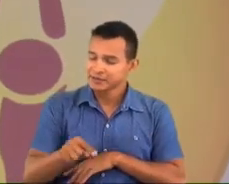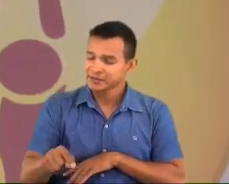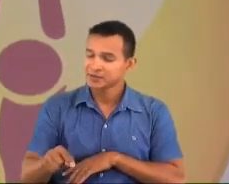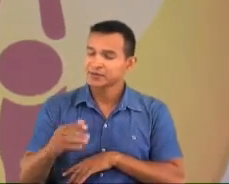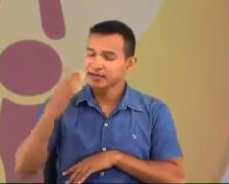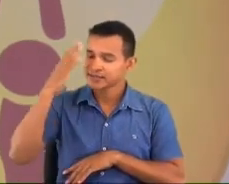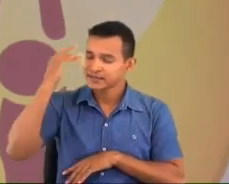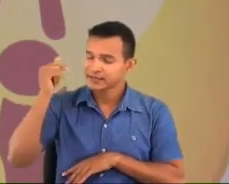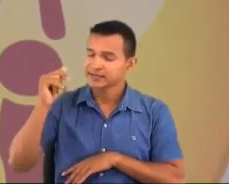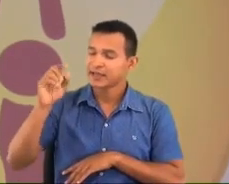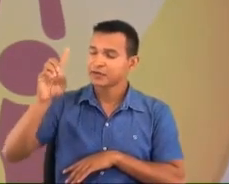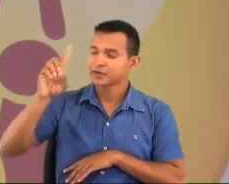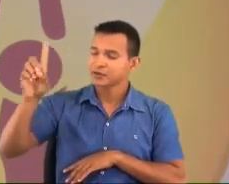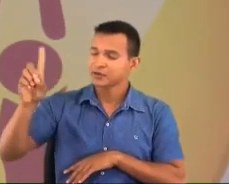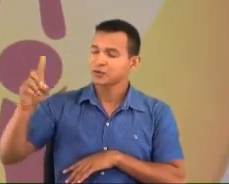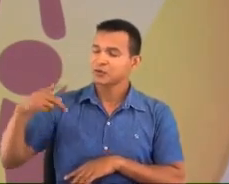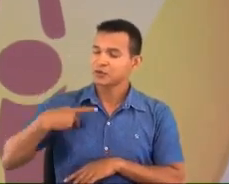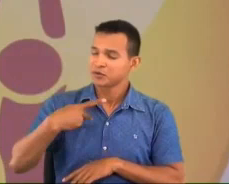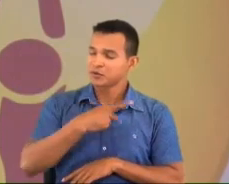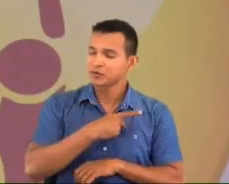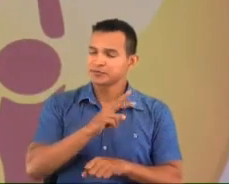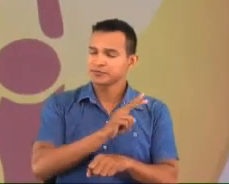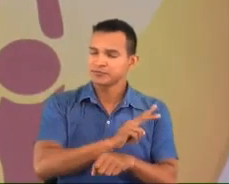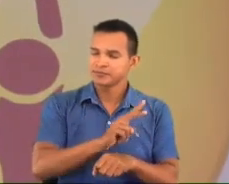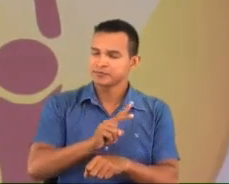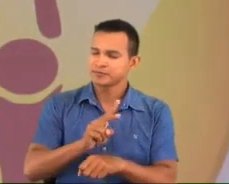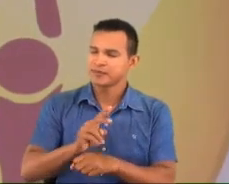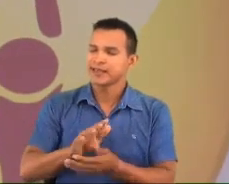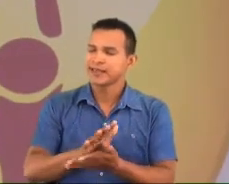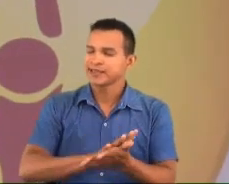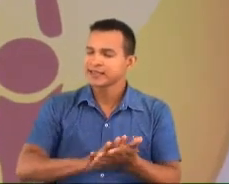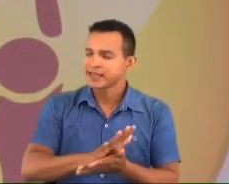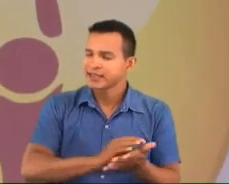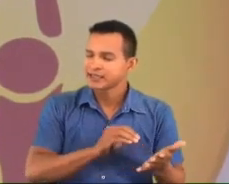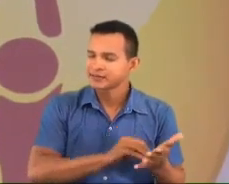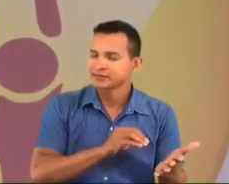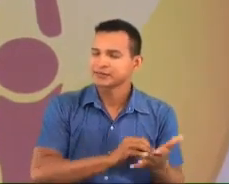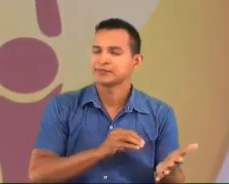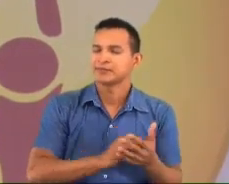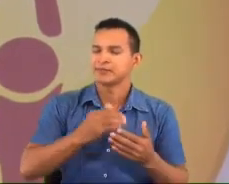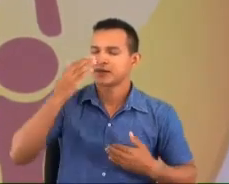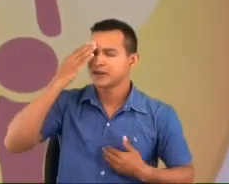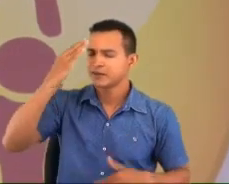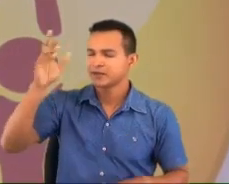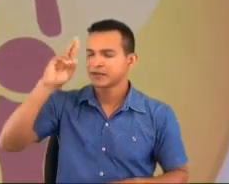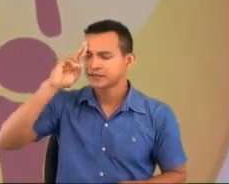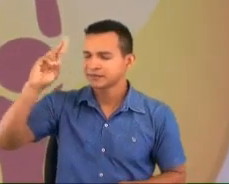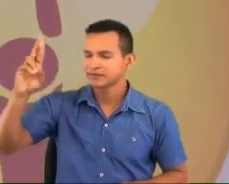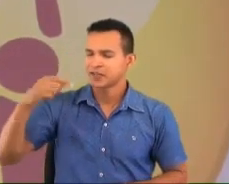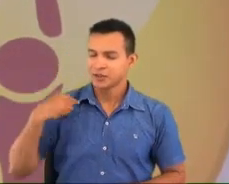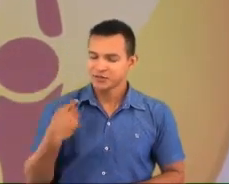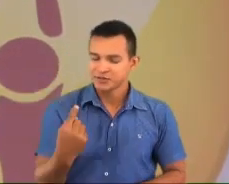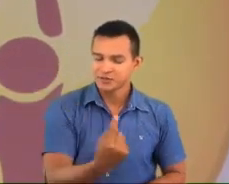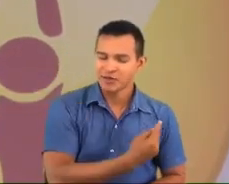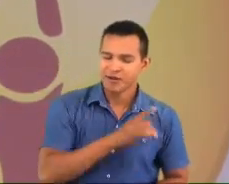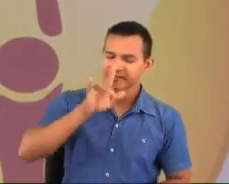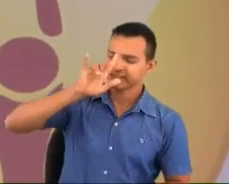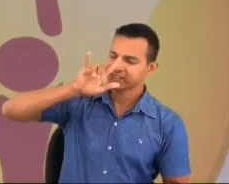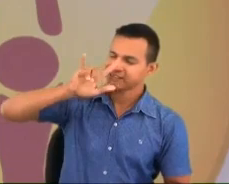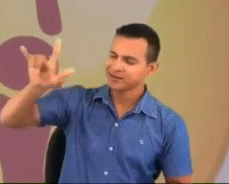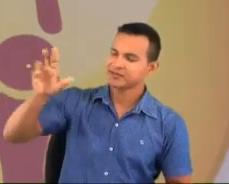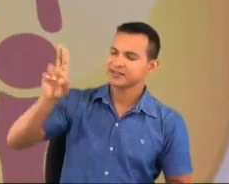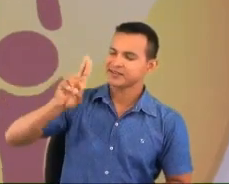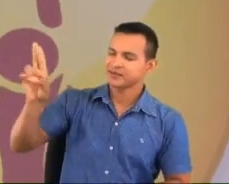o pastor deles e nada lhes faltará. Muito obrigado, Senhor. Nós Te amamos. Em nome